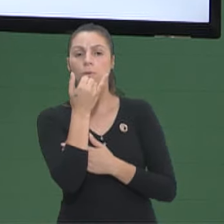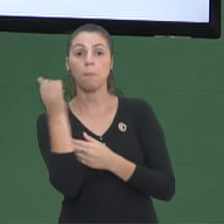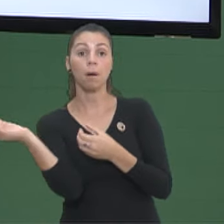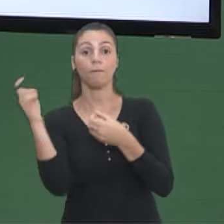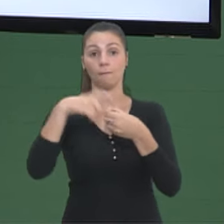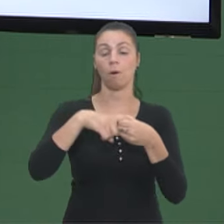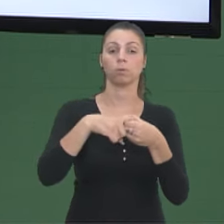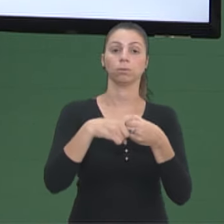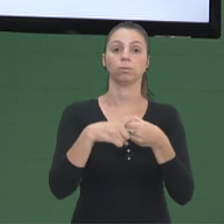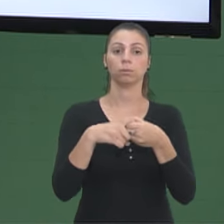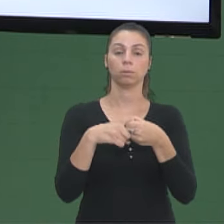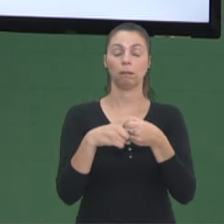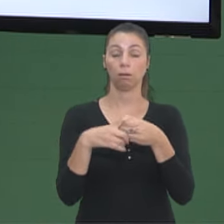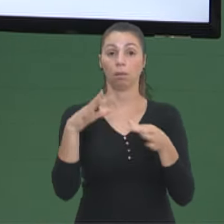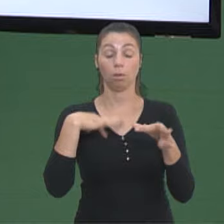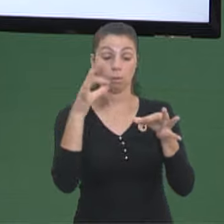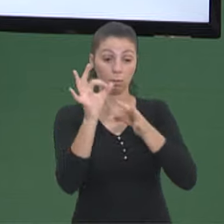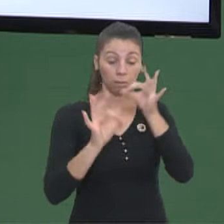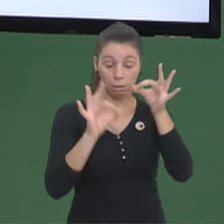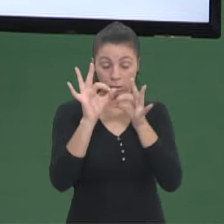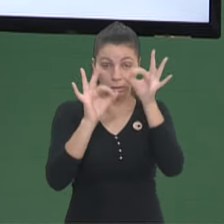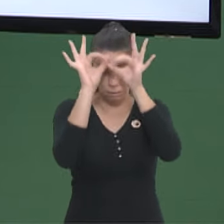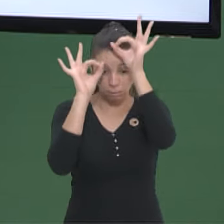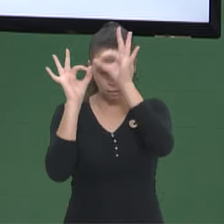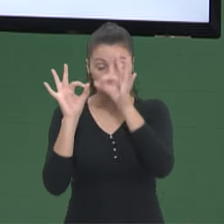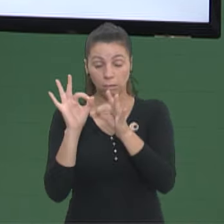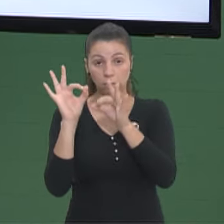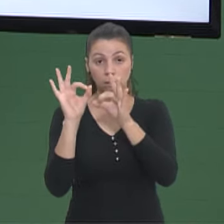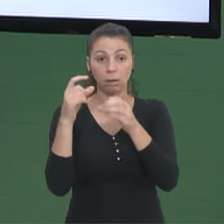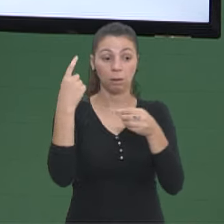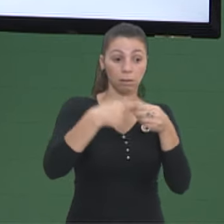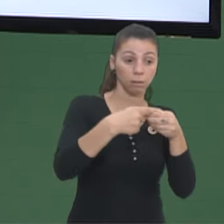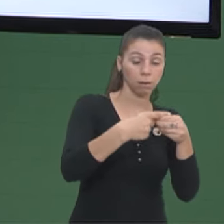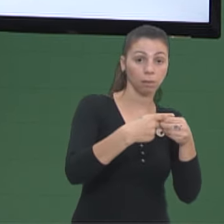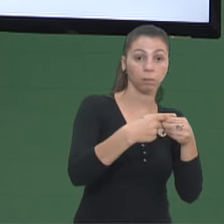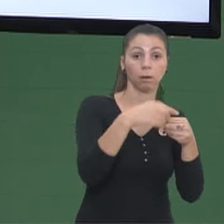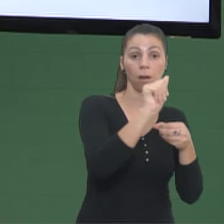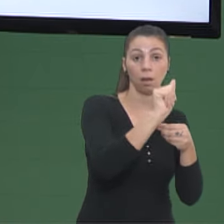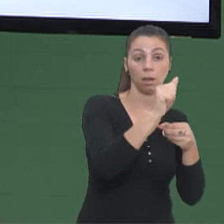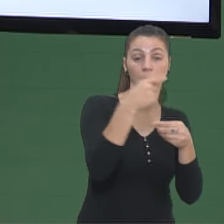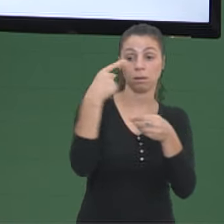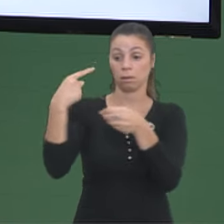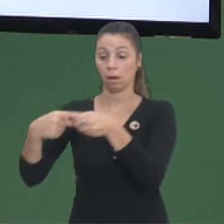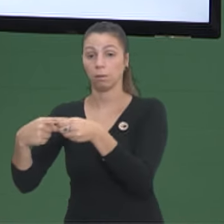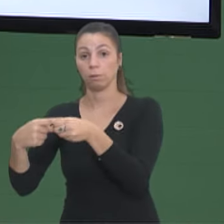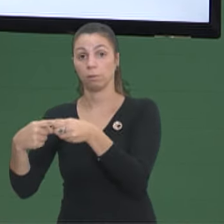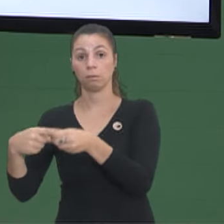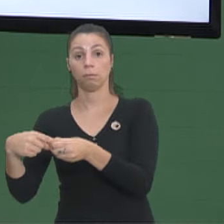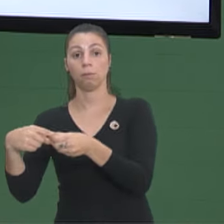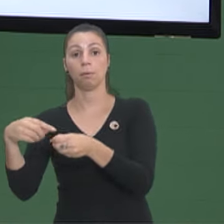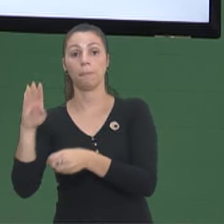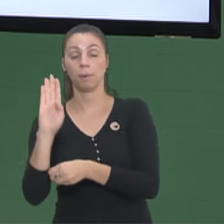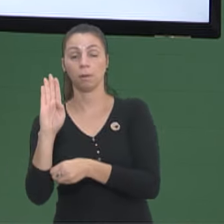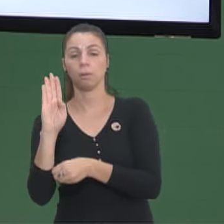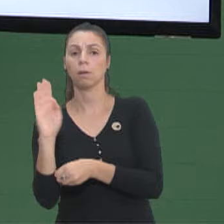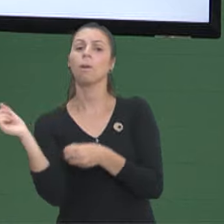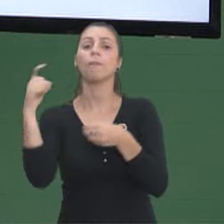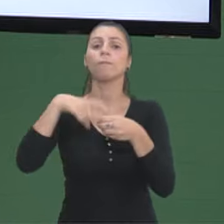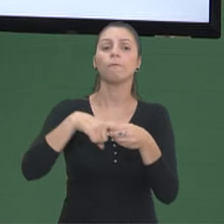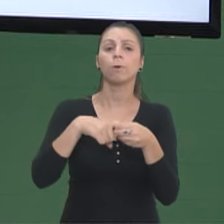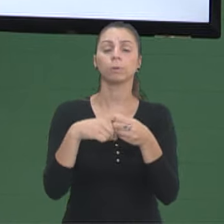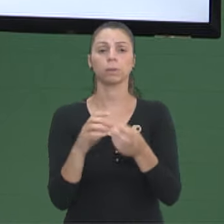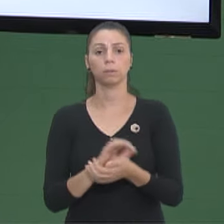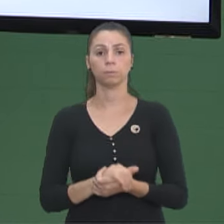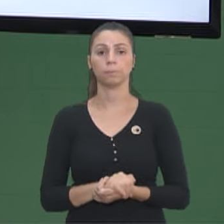voltar aqui. Aqui eu estou organizando o pensamento da cidade A e da cidade B. Ainda não fui para a cidade C. Retomando aqui.